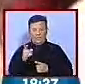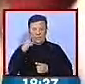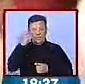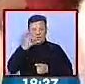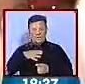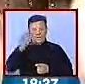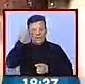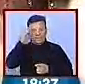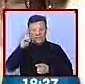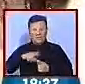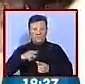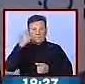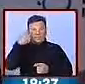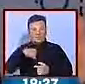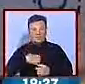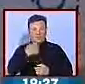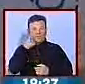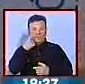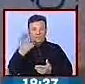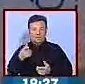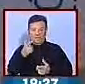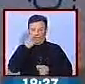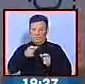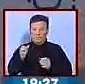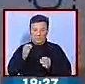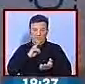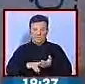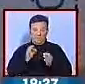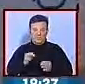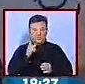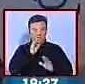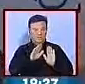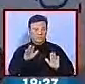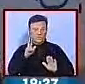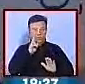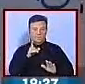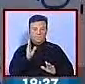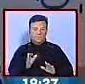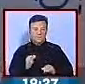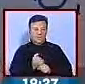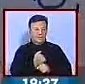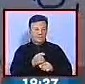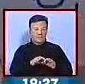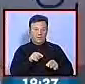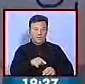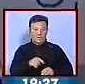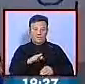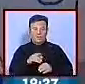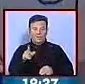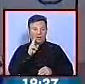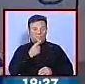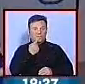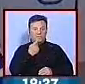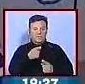de aprender e o prazer de conhecer. E esta gente, de facto, precisa do museu para isso, precisa deste tipo de atividades para perceber